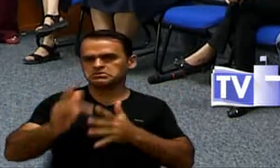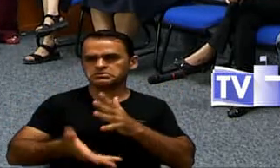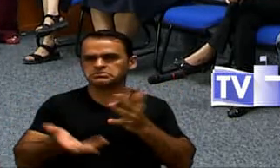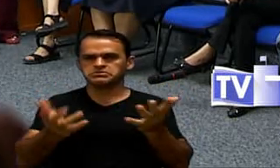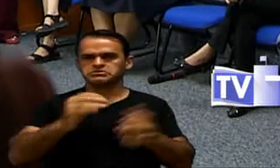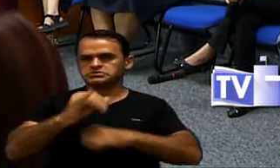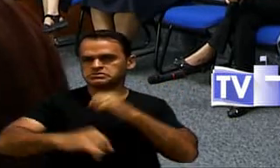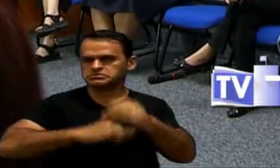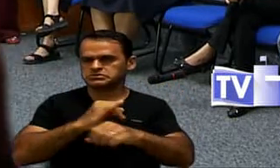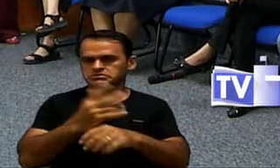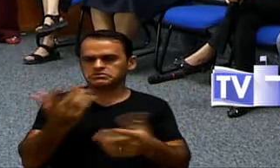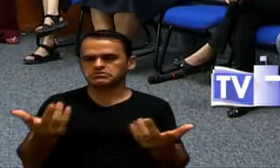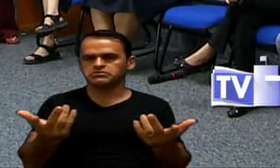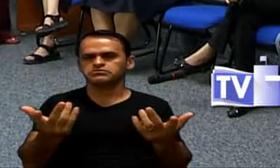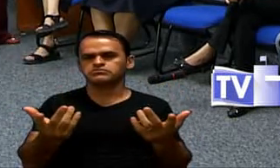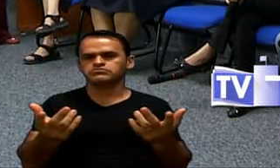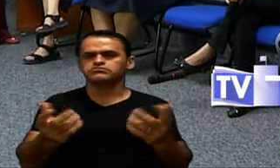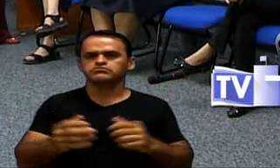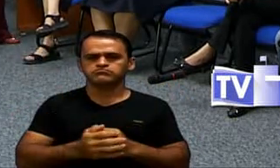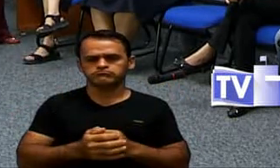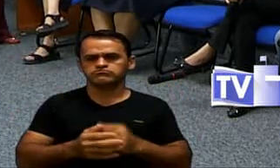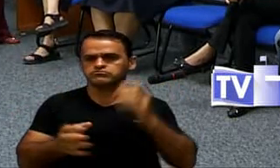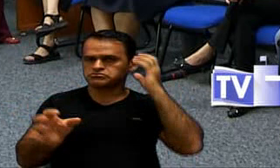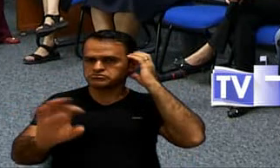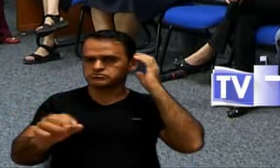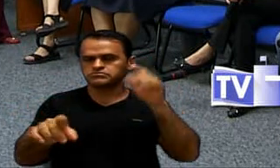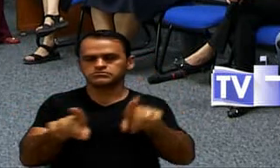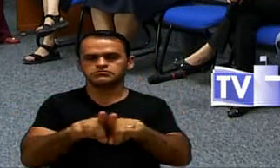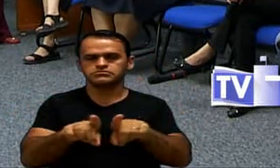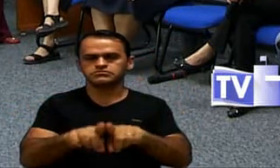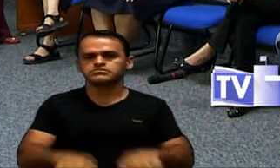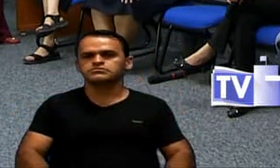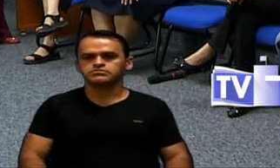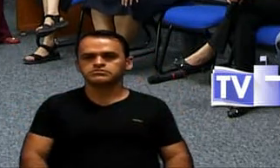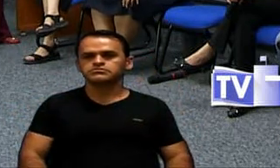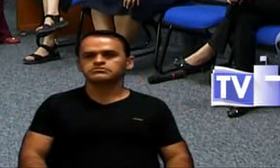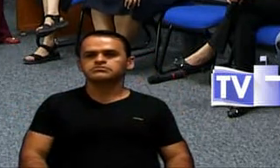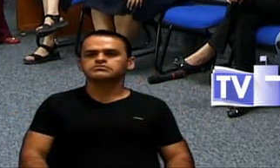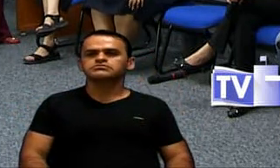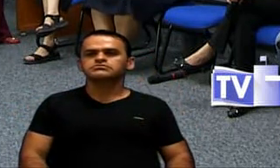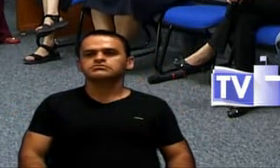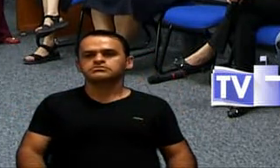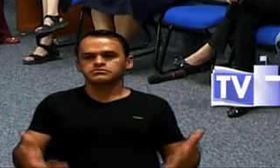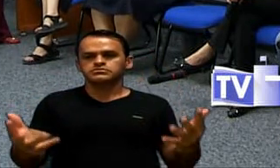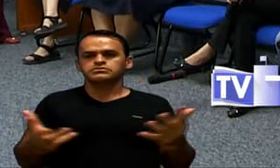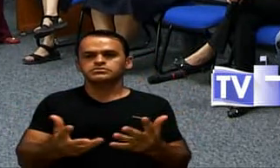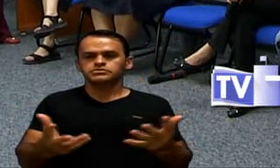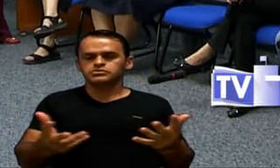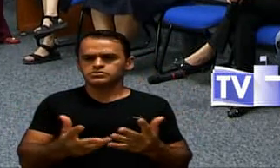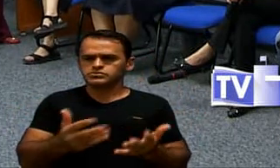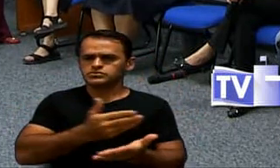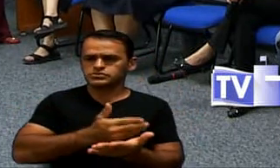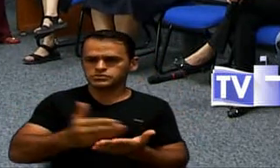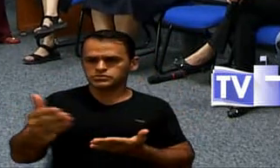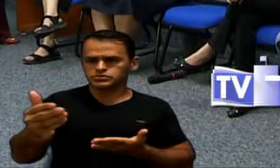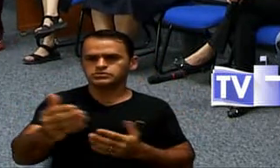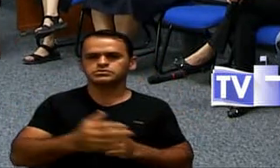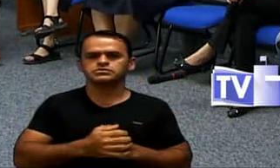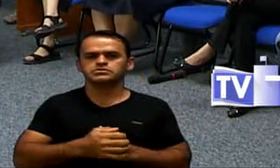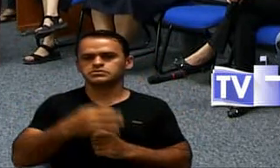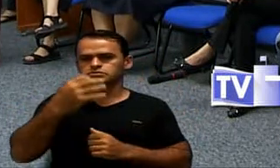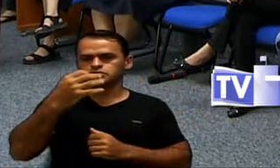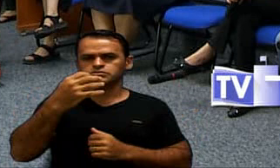TV Câmara e da nossa Rádio Câmara. Sem mais delongas, nós passamos a palavra